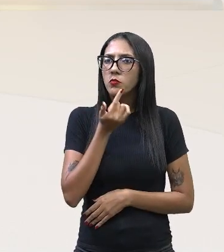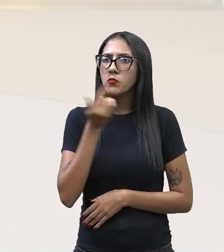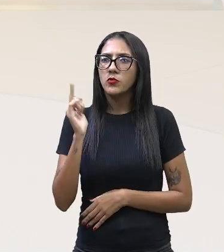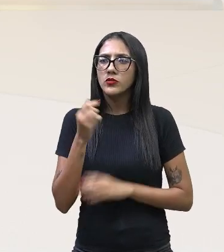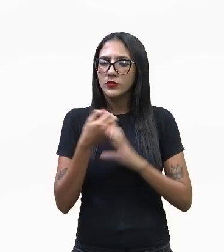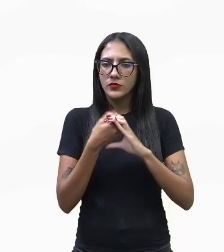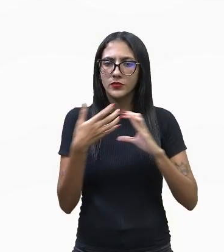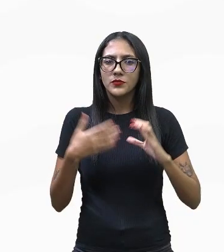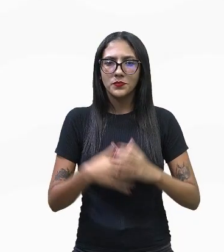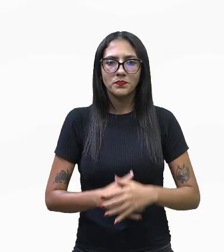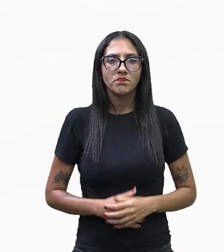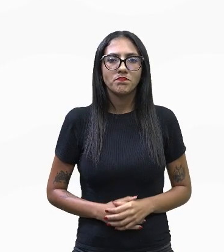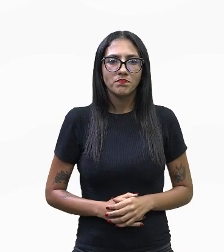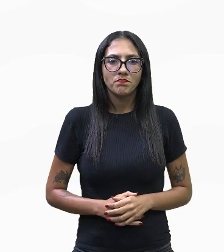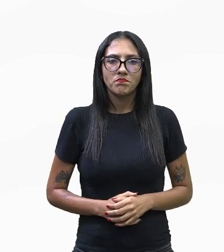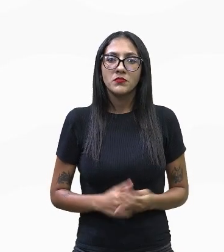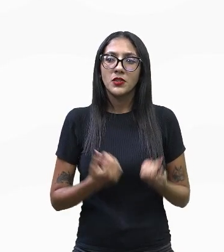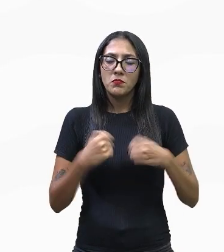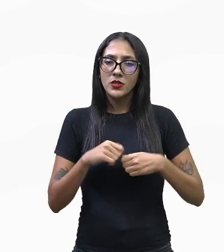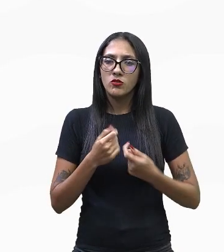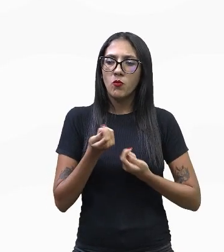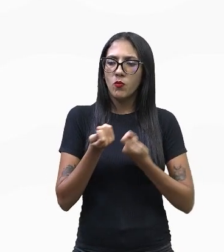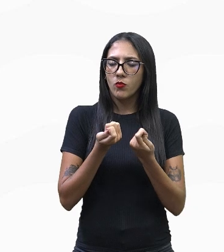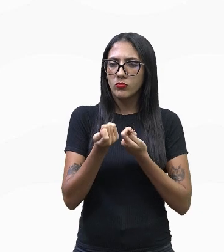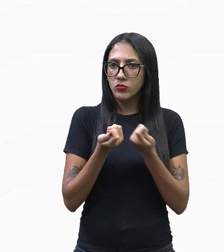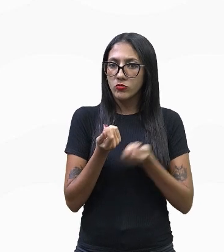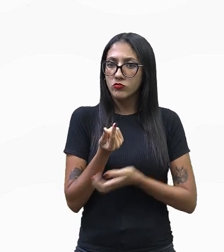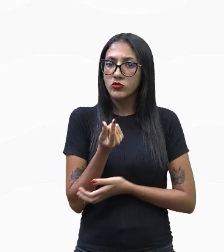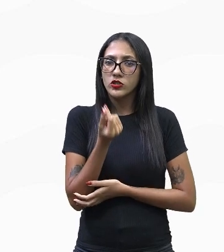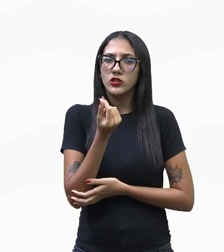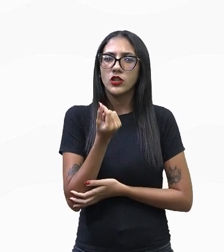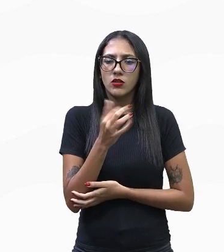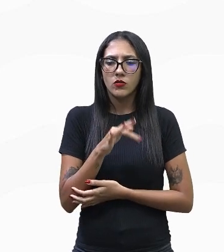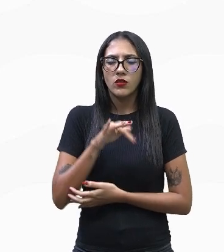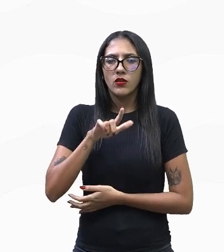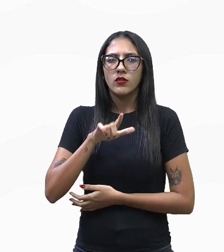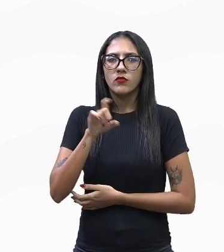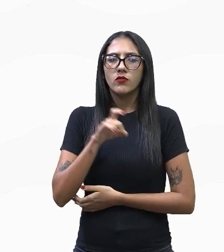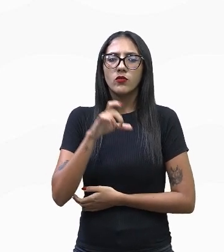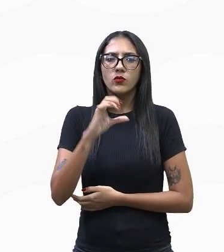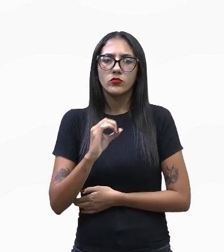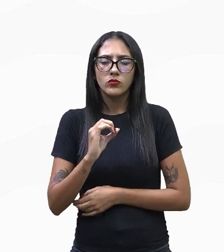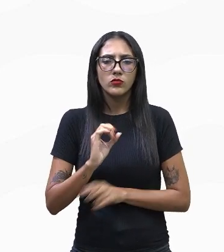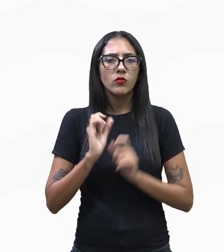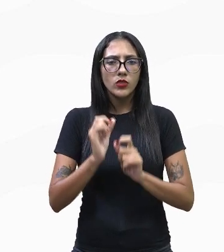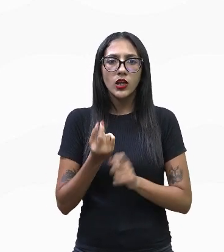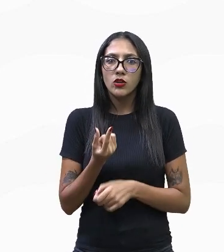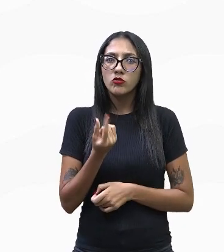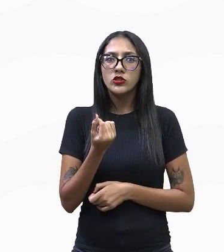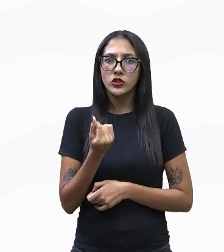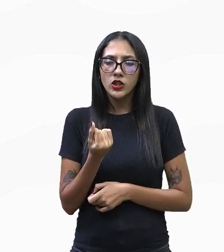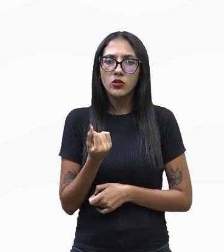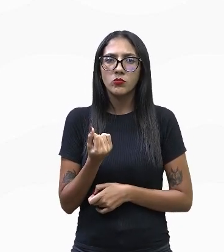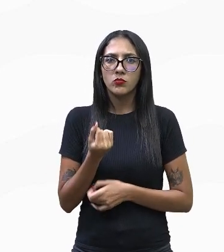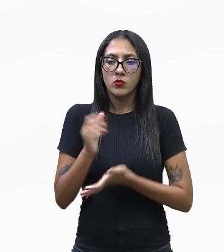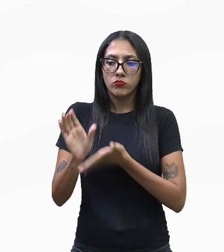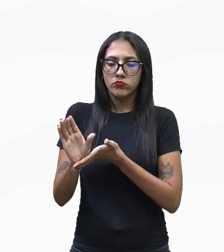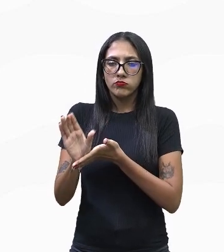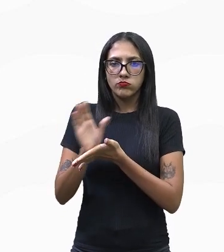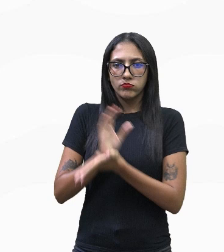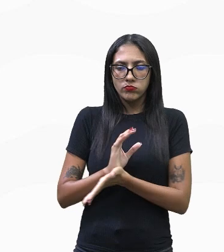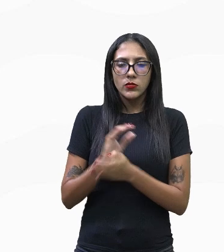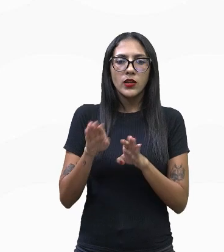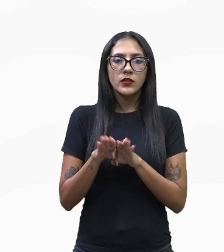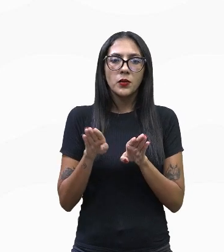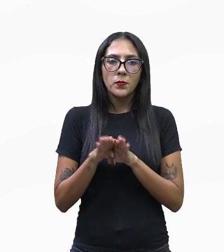empreendimento? Controle o fluxo de caixa. Fluxo de caixa é o controle das entradas e saídas de dinheiro de um negócio